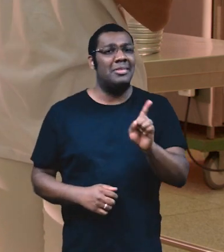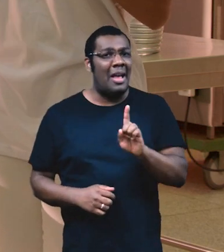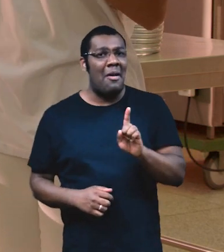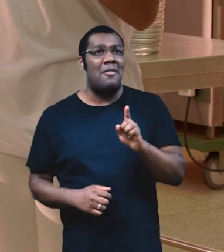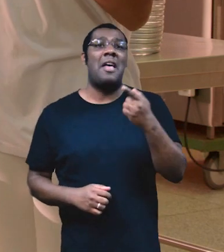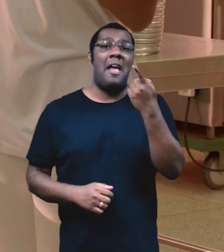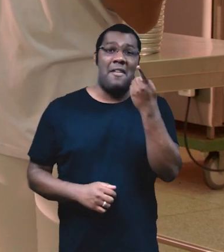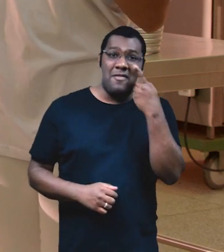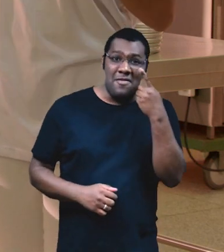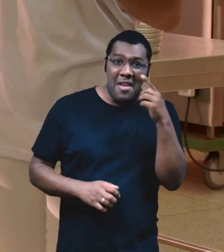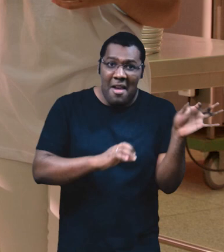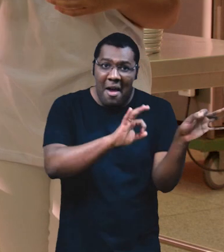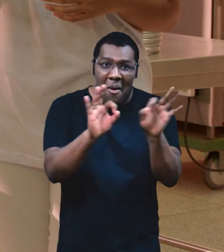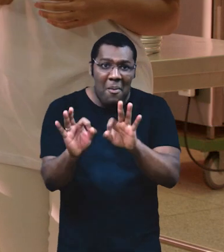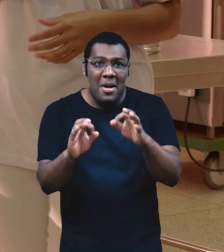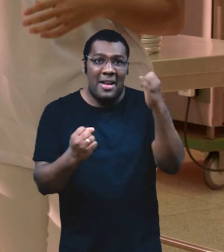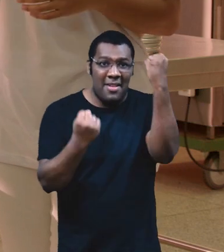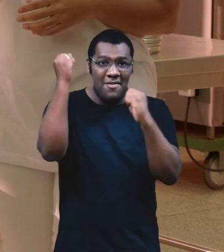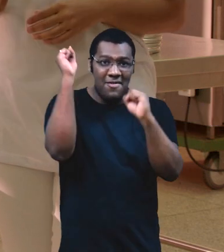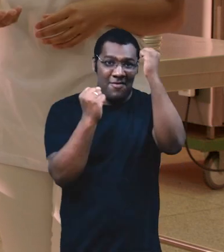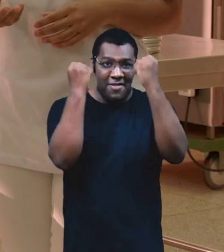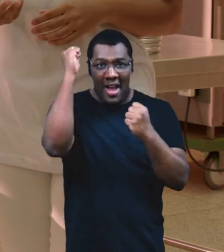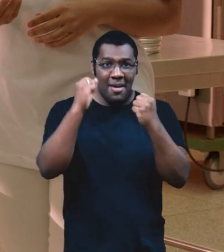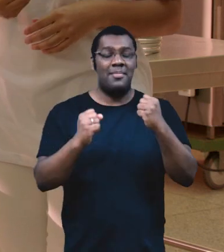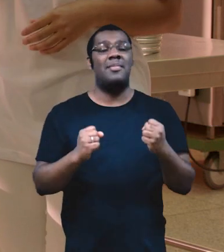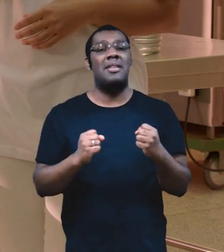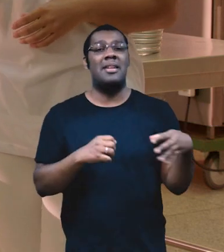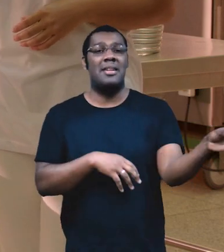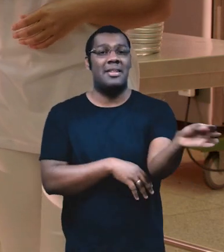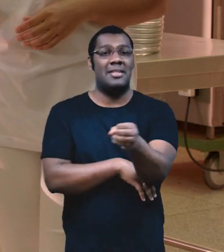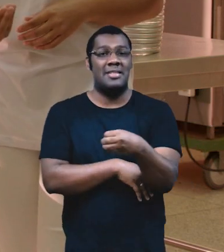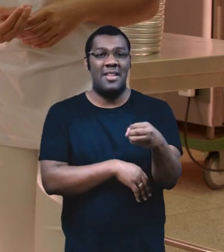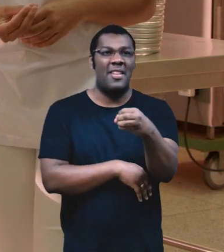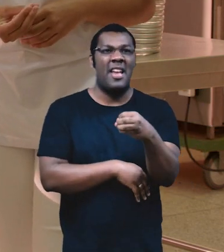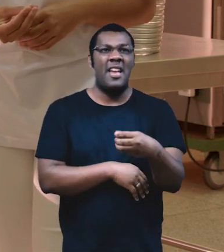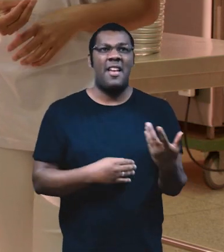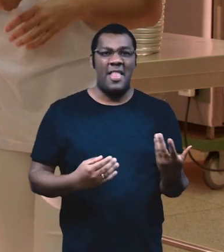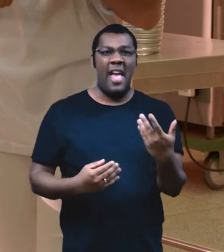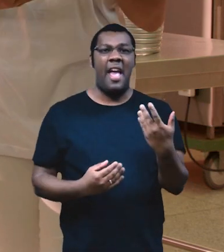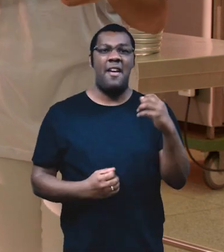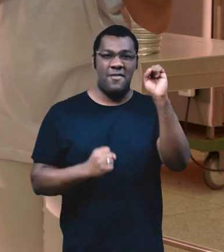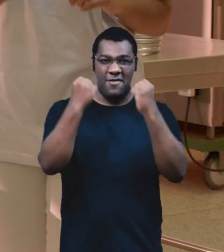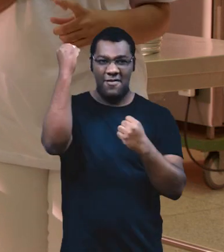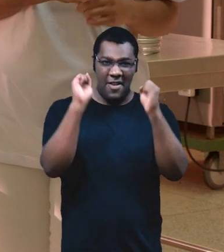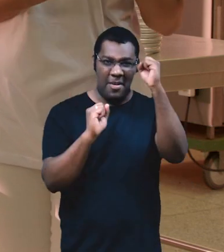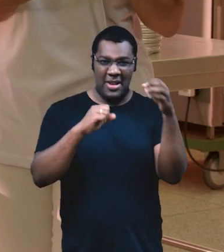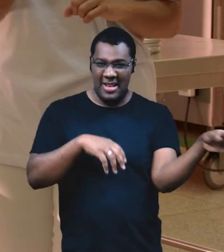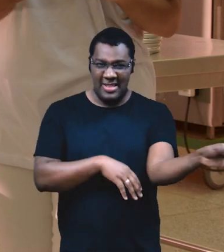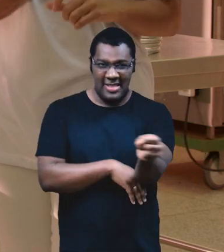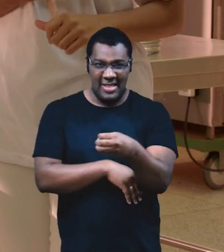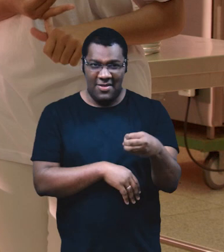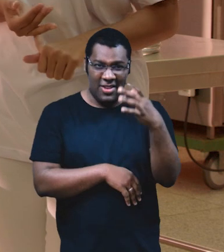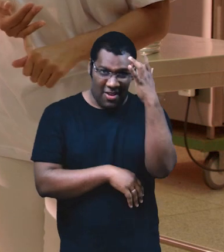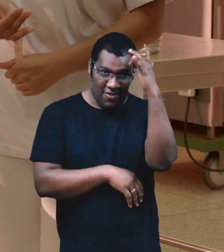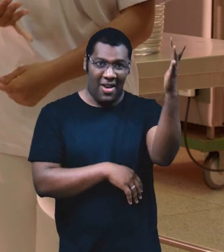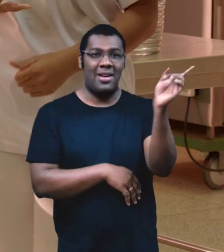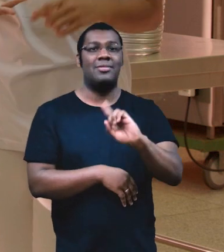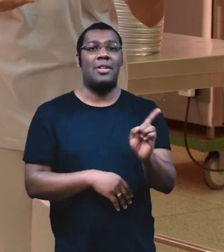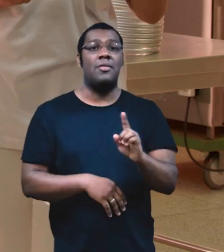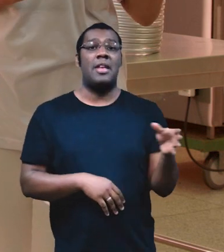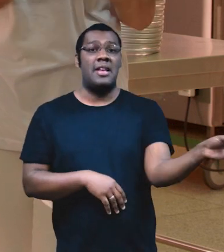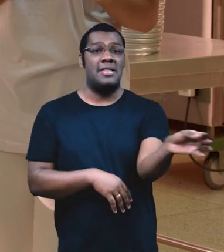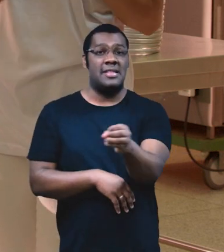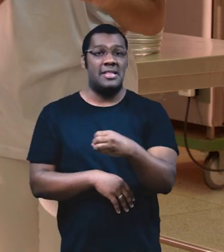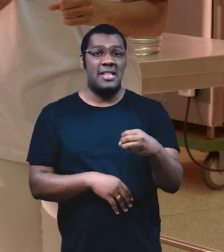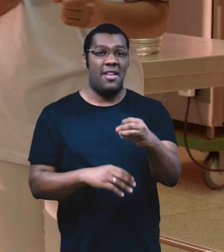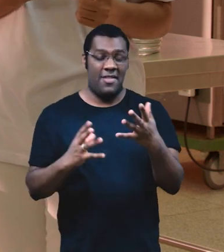mim, não é de um dia para o outro, requer dedicação, não é qualquer pessoa que faz cerveja. Você tem que estar disposto a acompanhar cada fermentação, você tem que